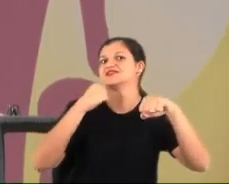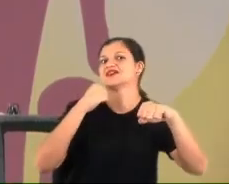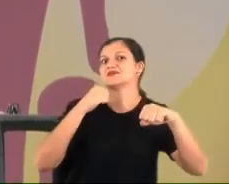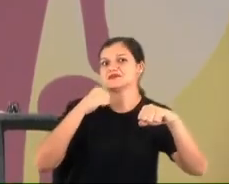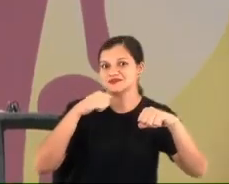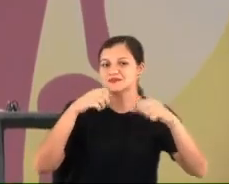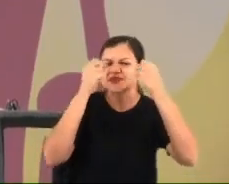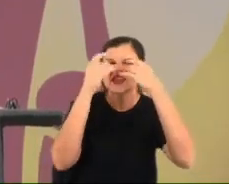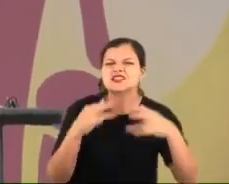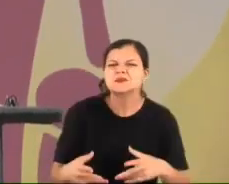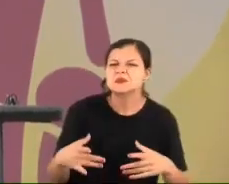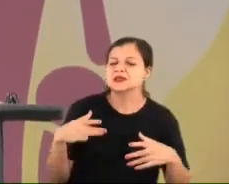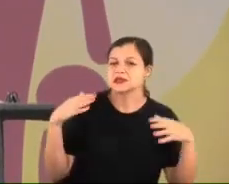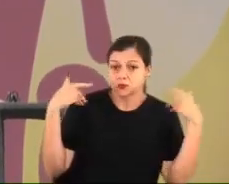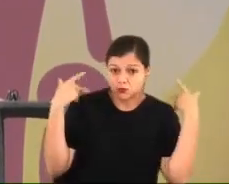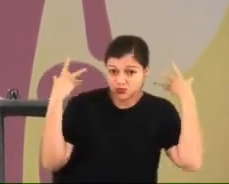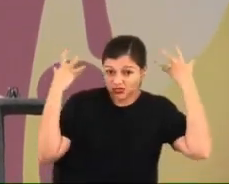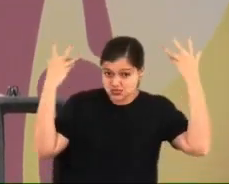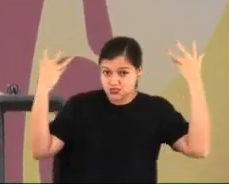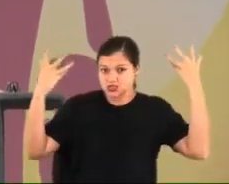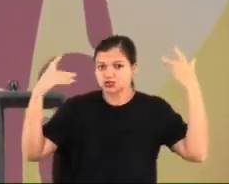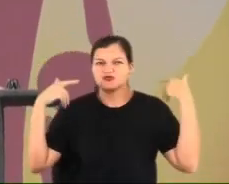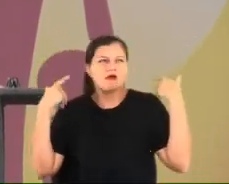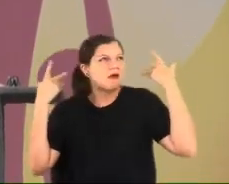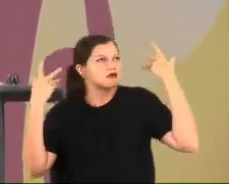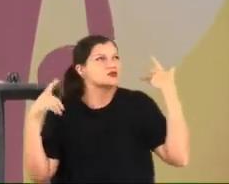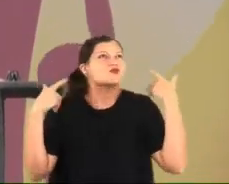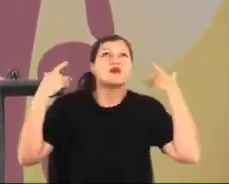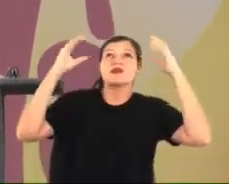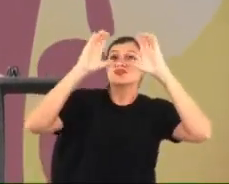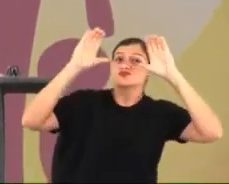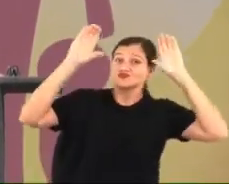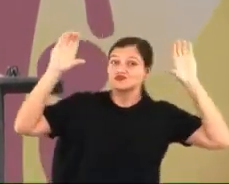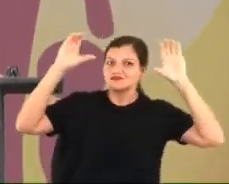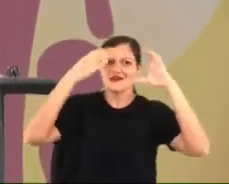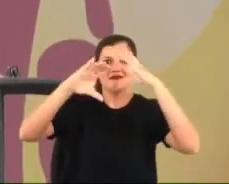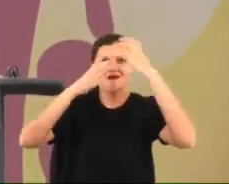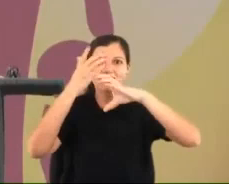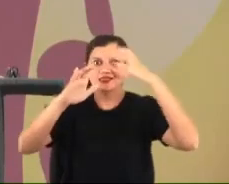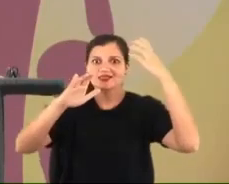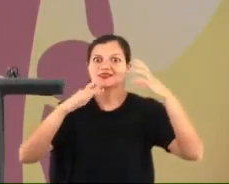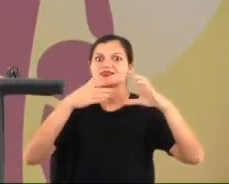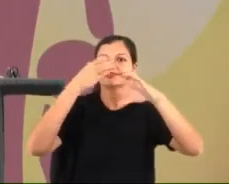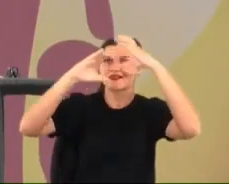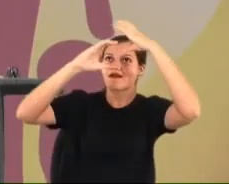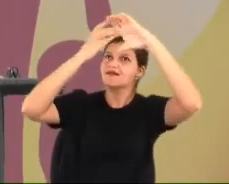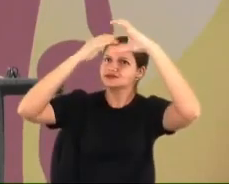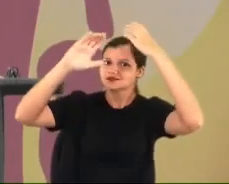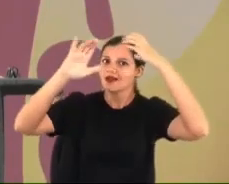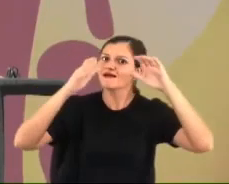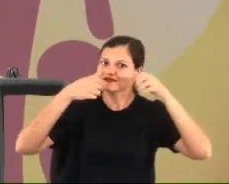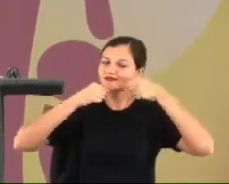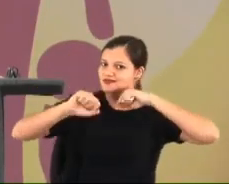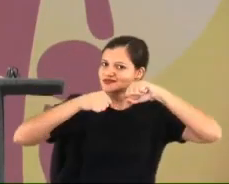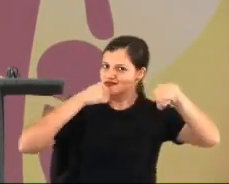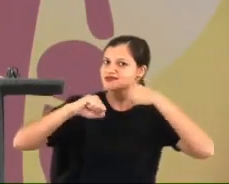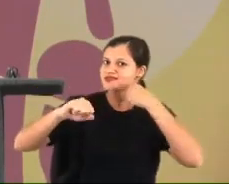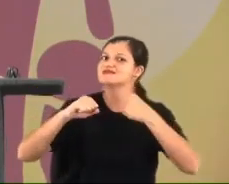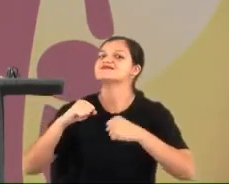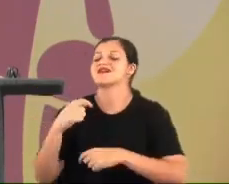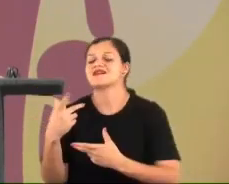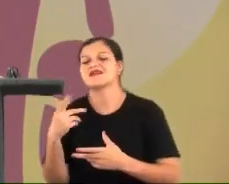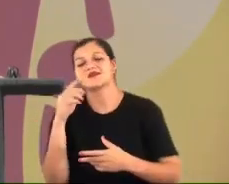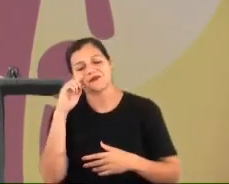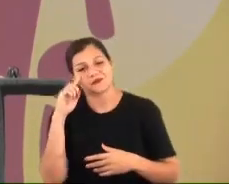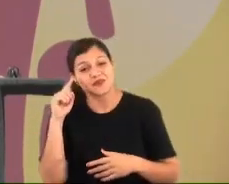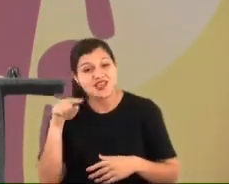vidas como uma proteção, como uma ajuda, como um bálsamo, como um remédio para a ovelha